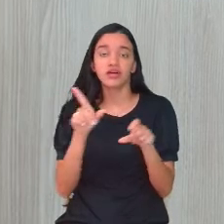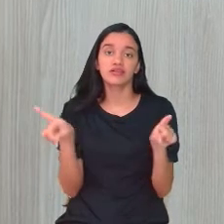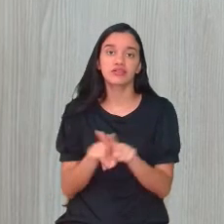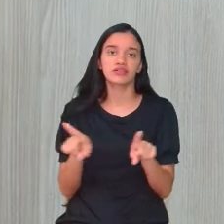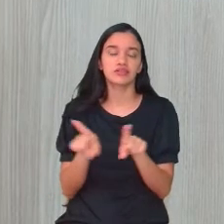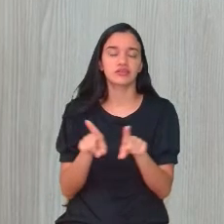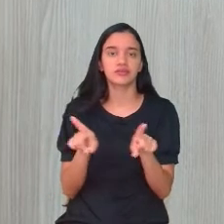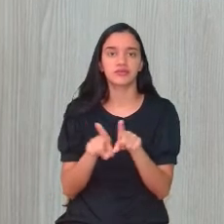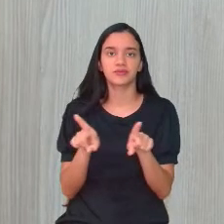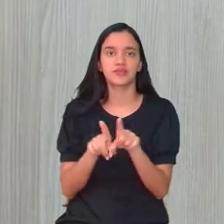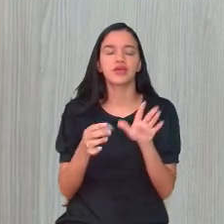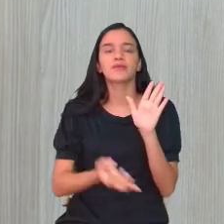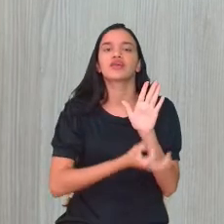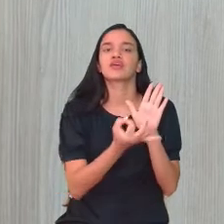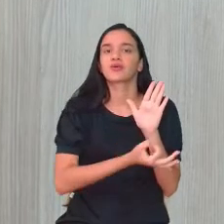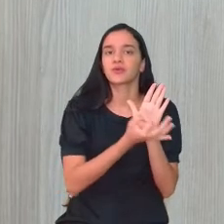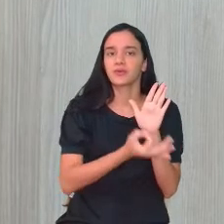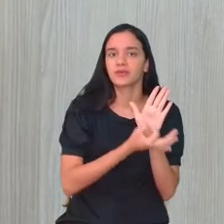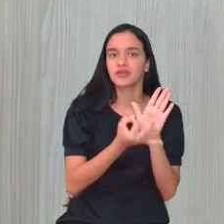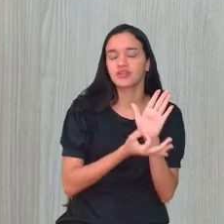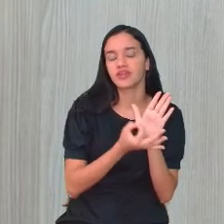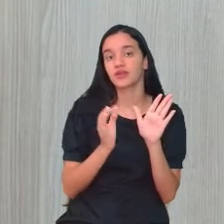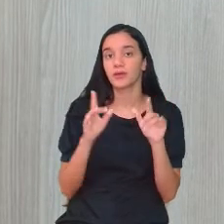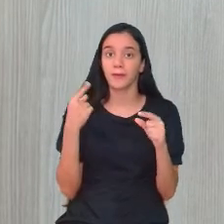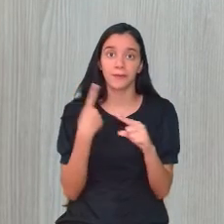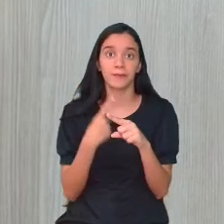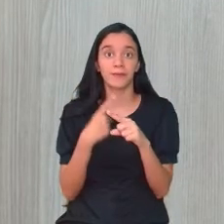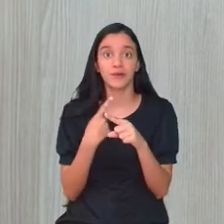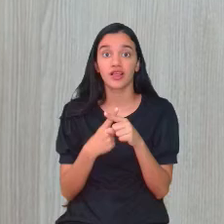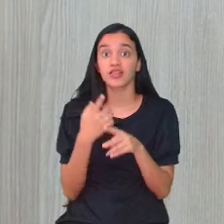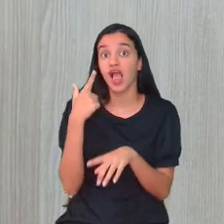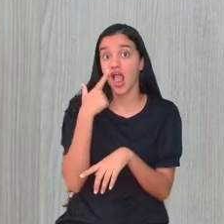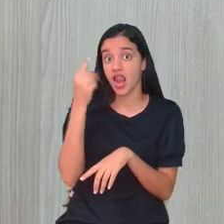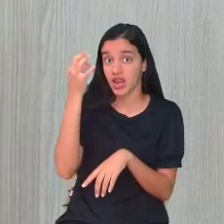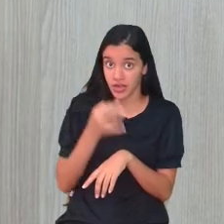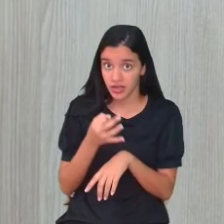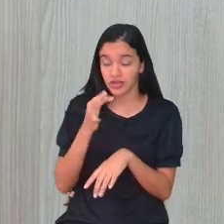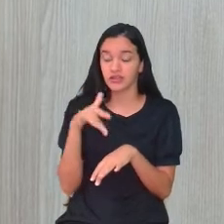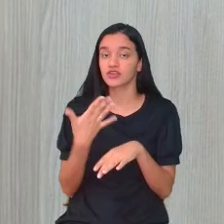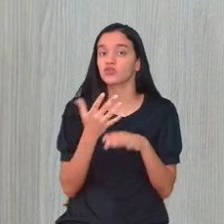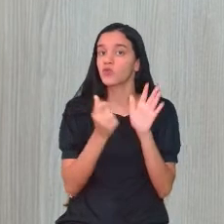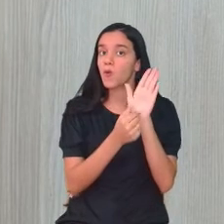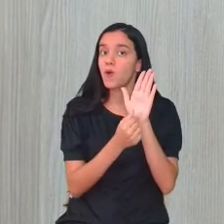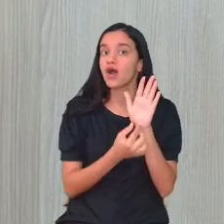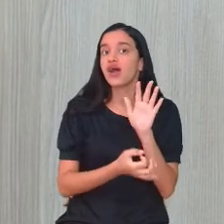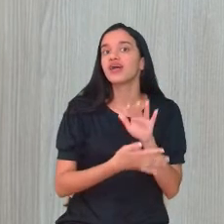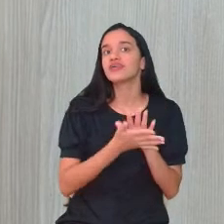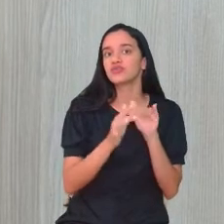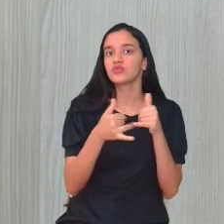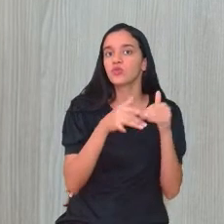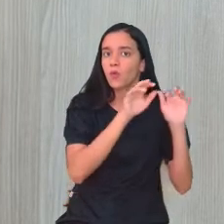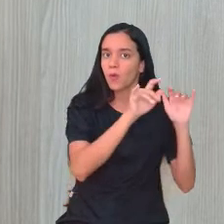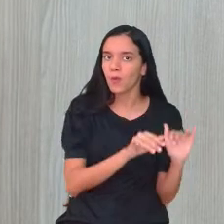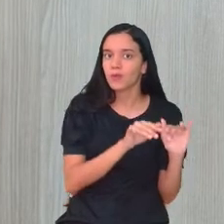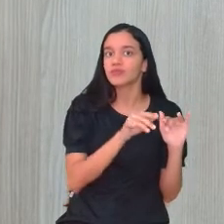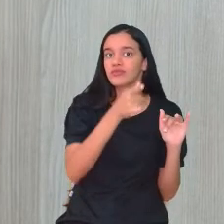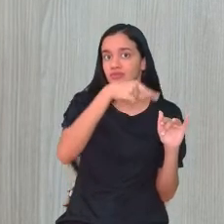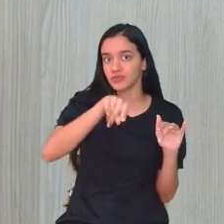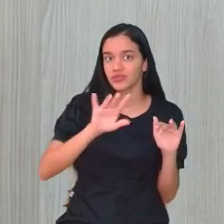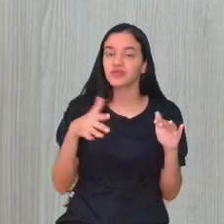pode deixar comentários lá, porque a gente fica sempre ligados aos comentários de vocês. Então, vamos embora